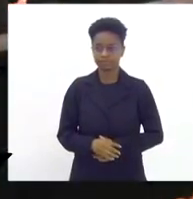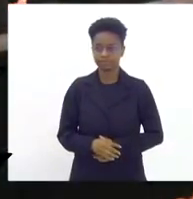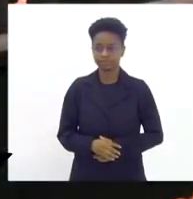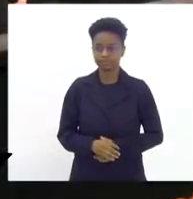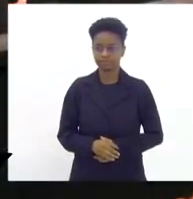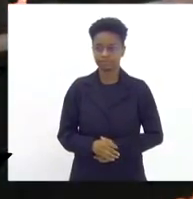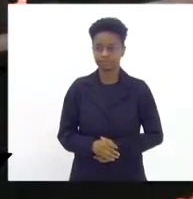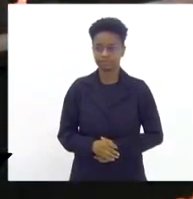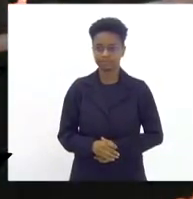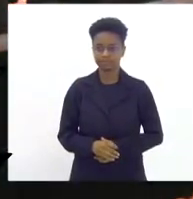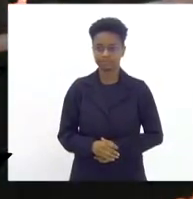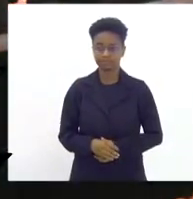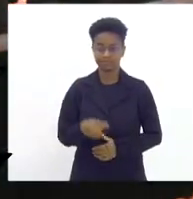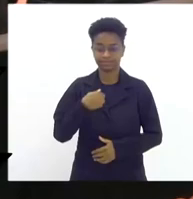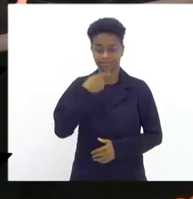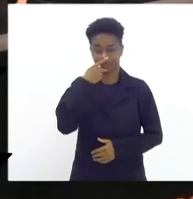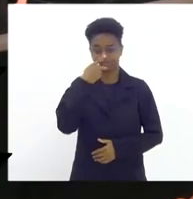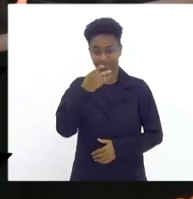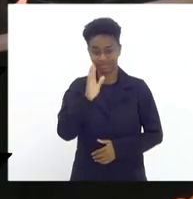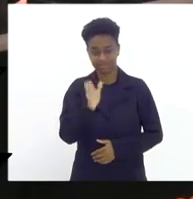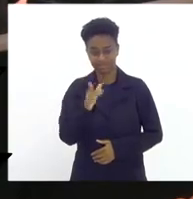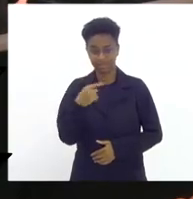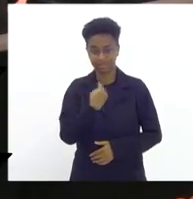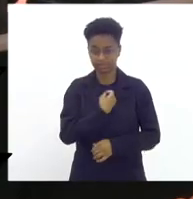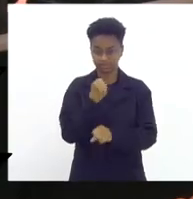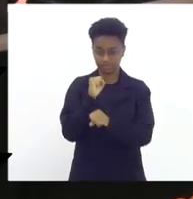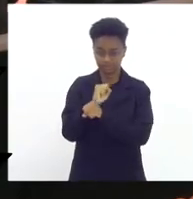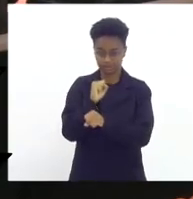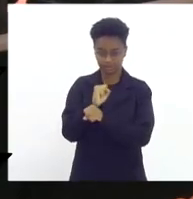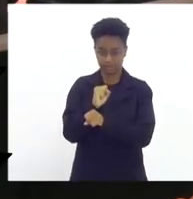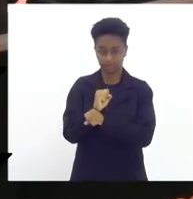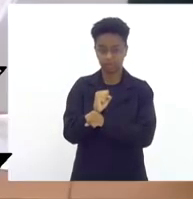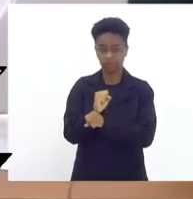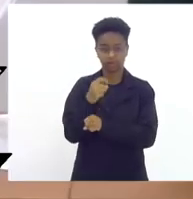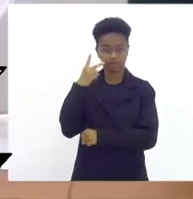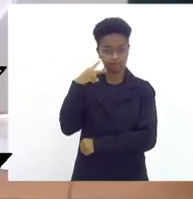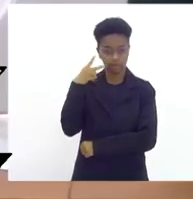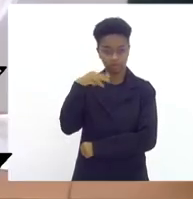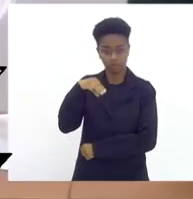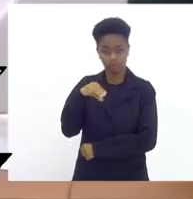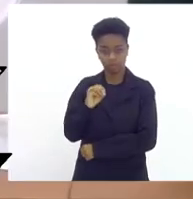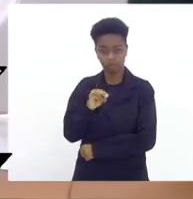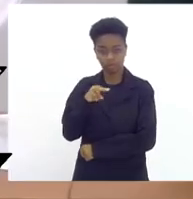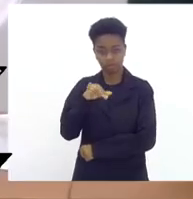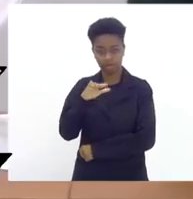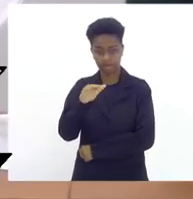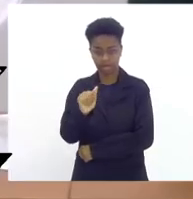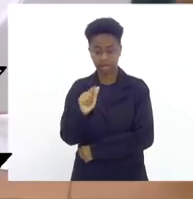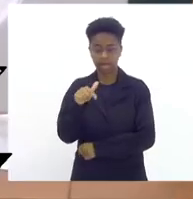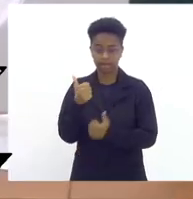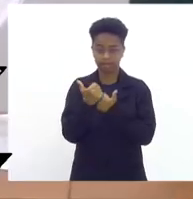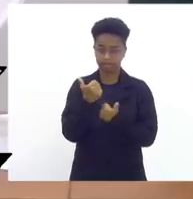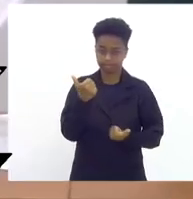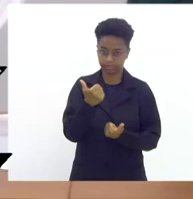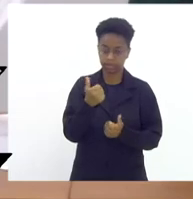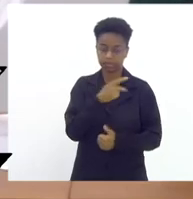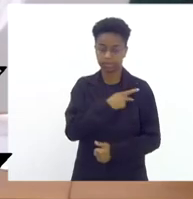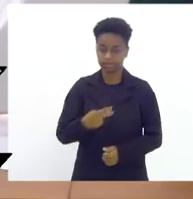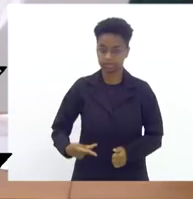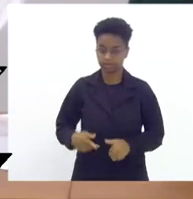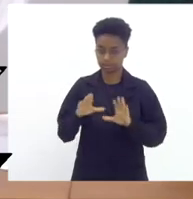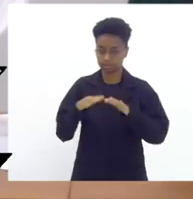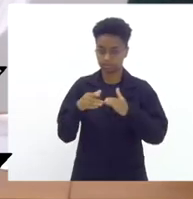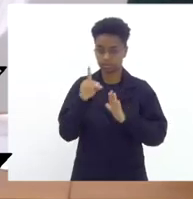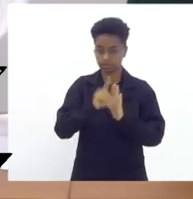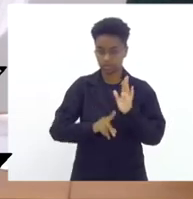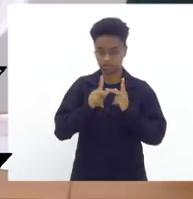como falei já não sei vocês estamos aguardando a presença da vereadora Mônica Cunha que é vice-presidente da comissão de defesa dos